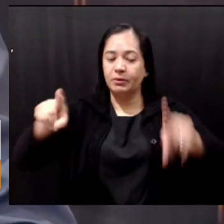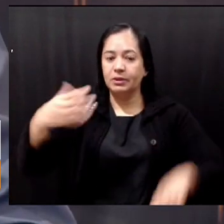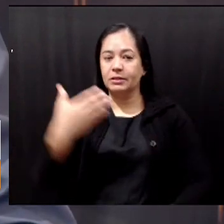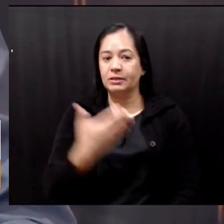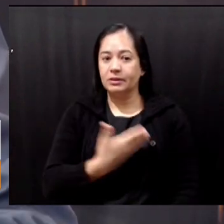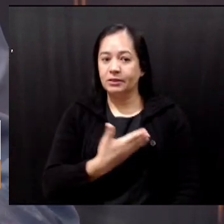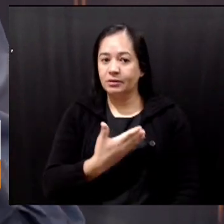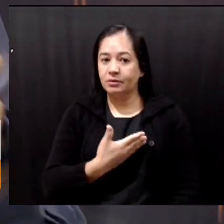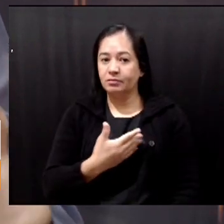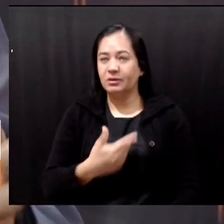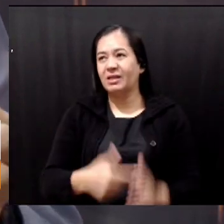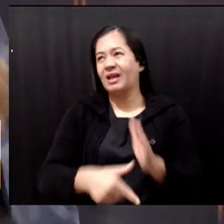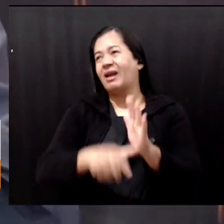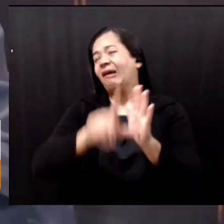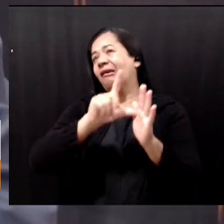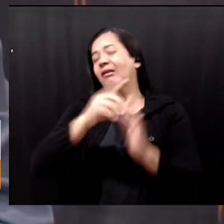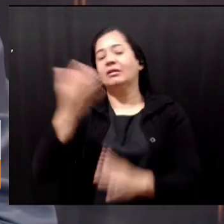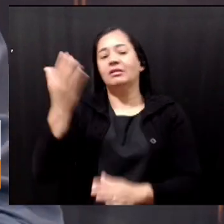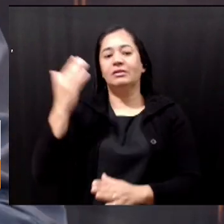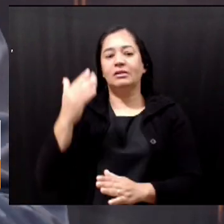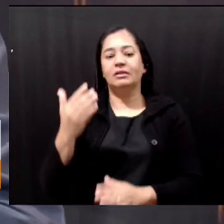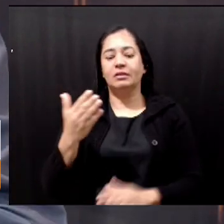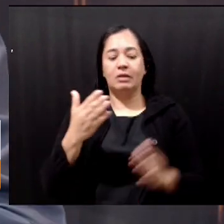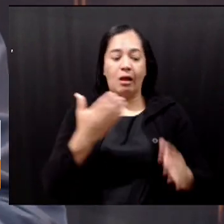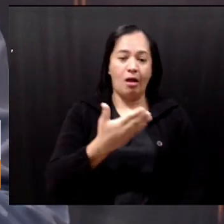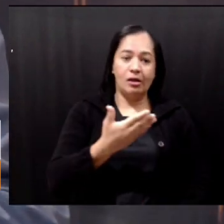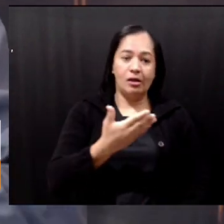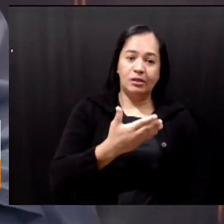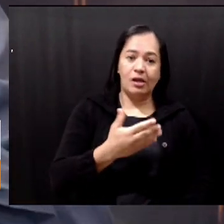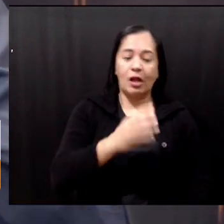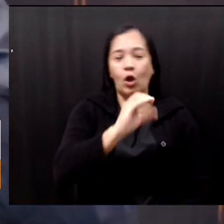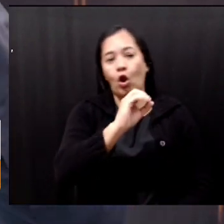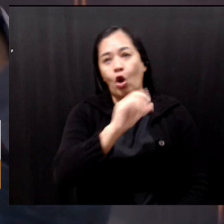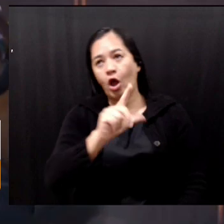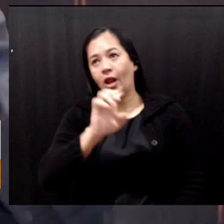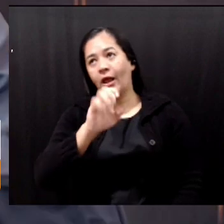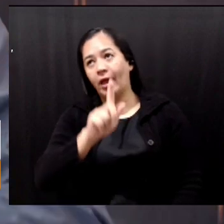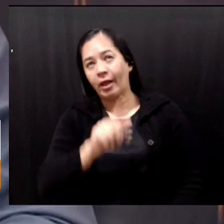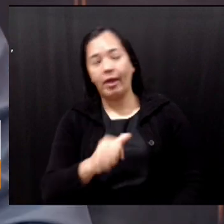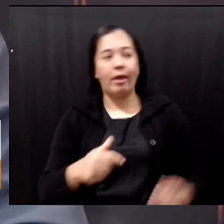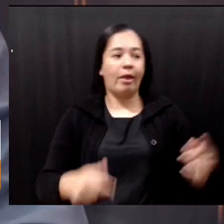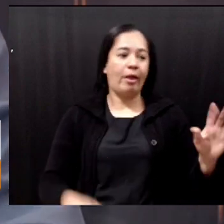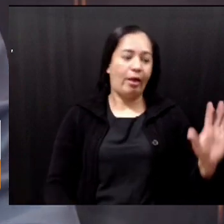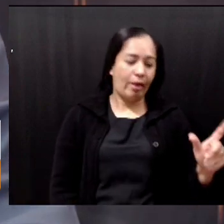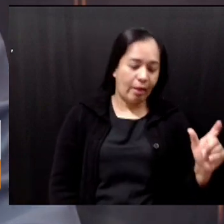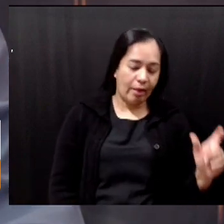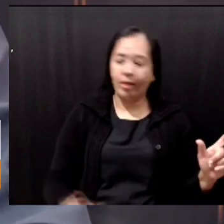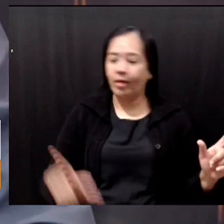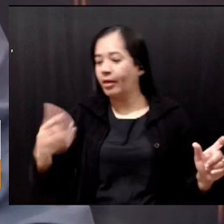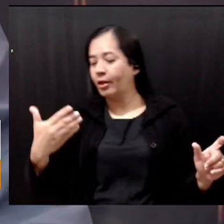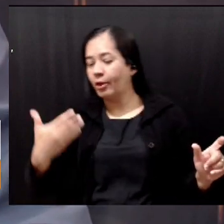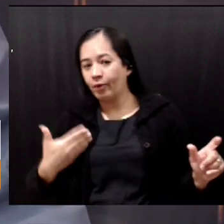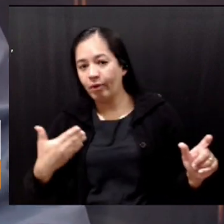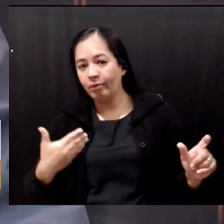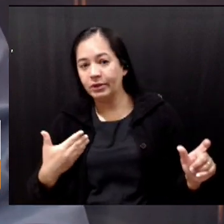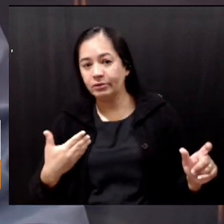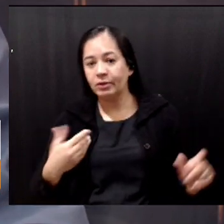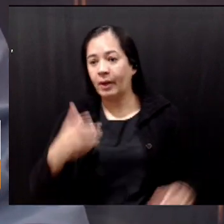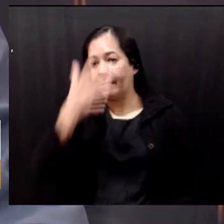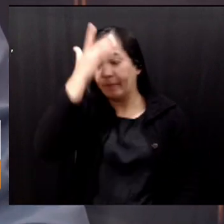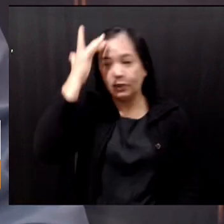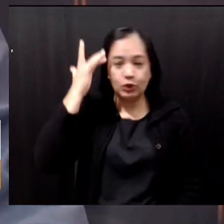esse termo, né, o que que é um amigo, o que que é um colega, Colega. né, o que que é um Aham. companheiro de trabalho. Então eu acho que